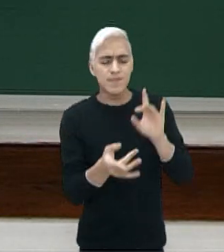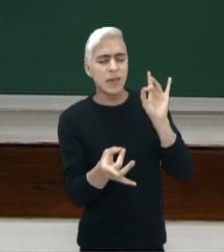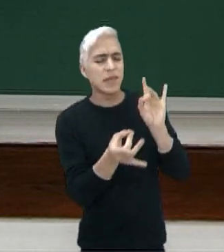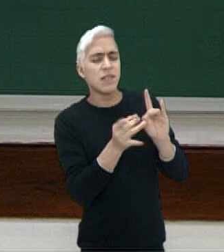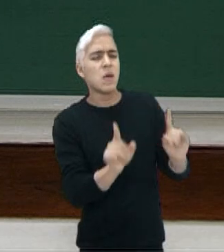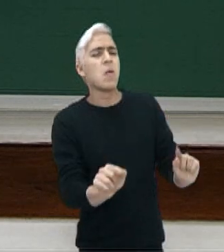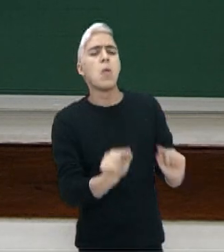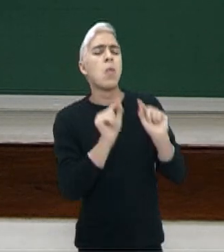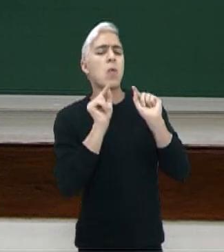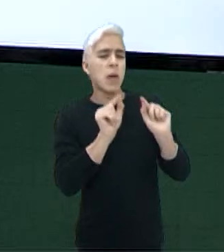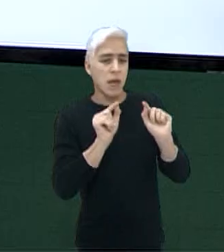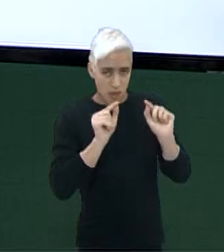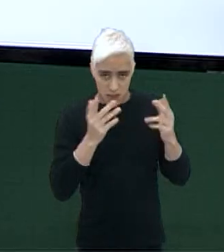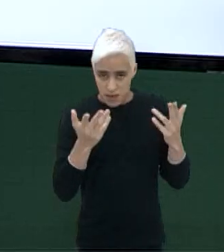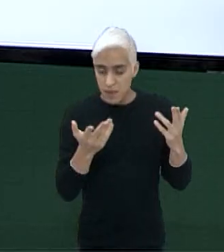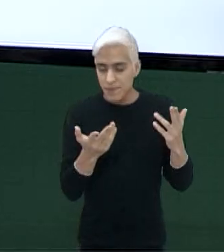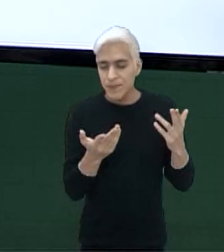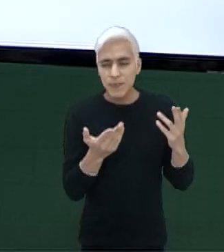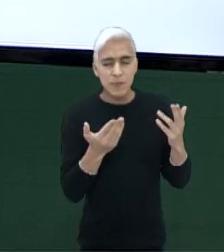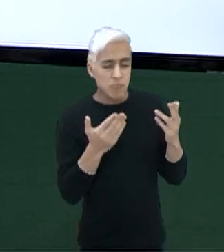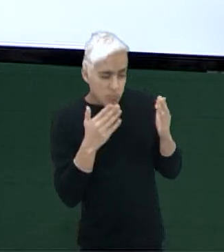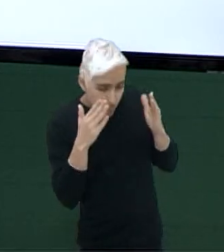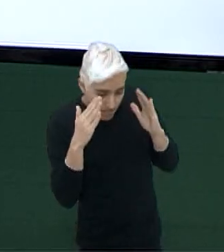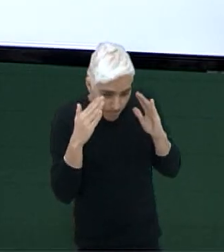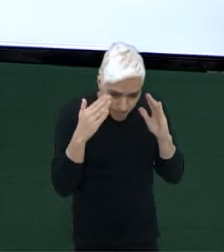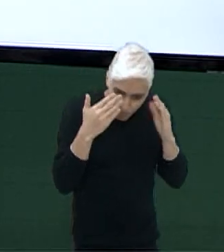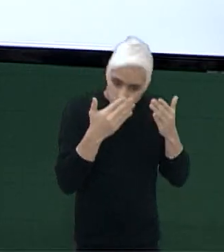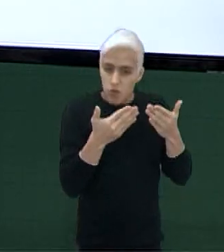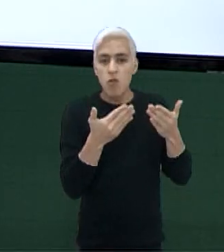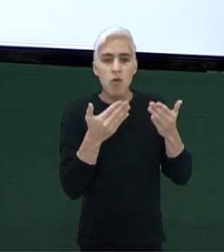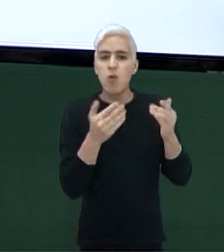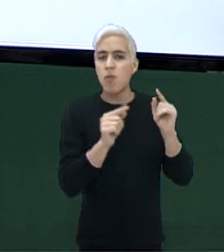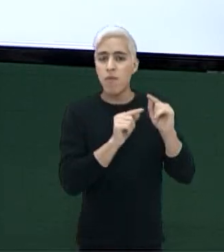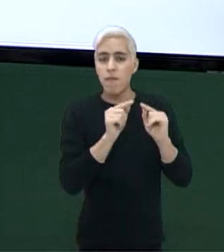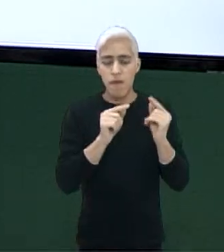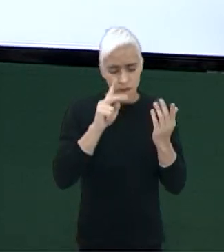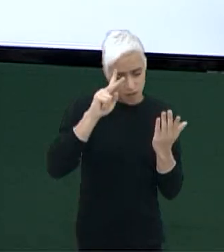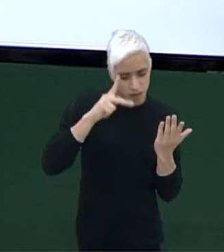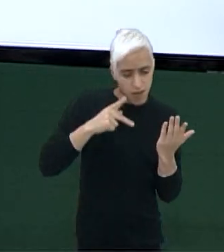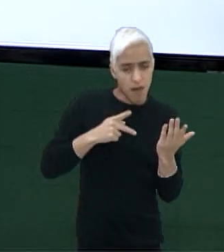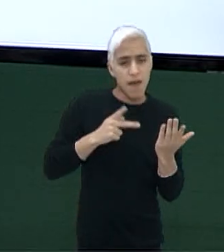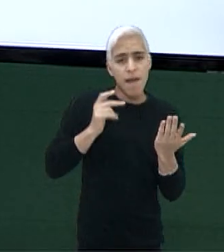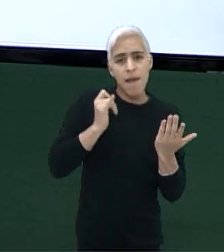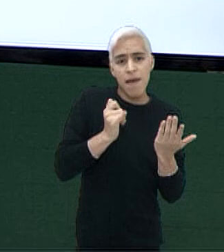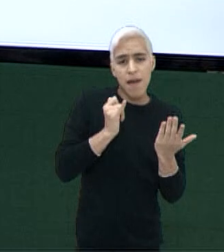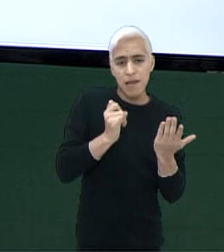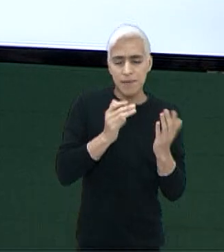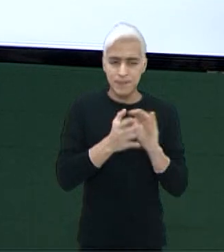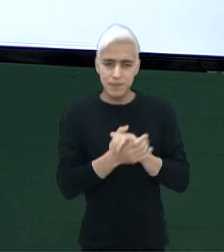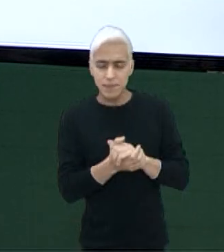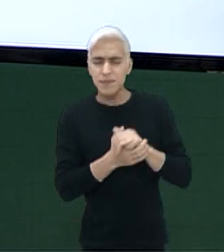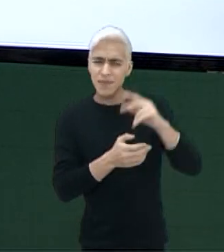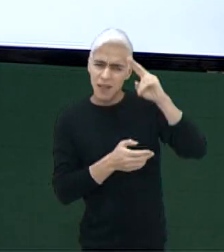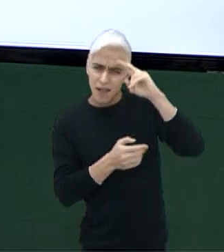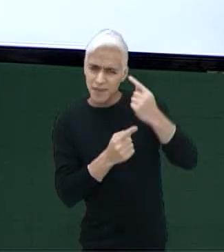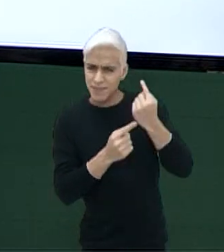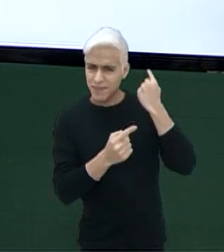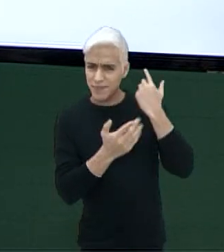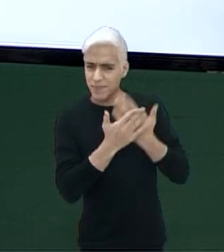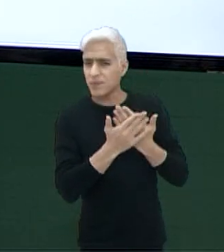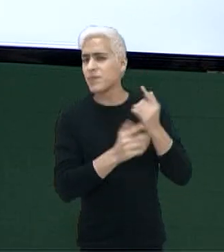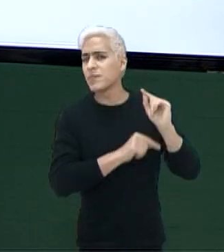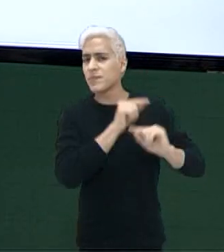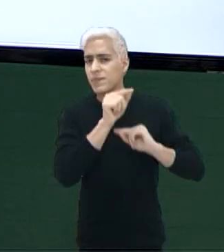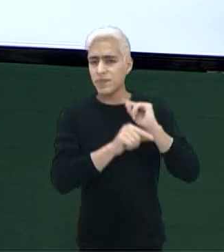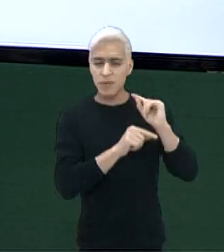especificamente? Especificamente, vamos continuar o nosso trabalho com relato. Vocês lembram que eu comentei na aula passada que o